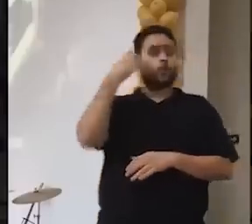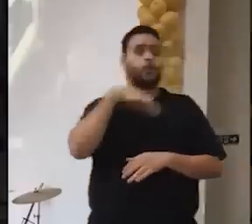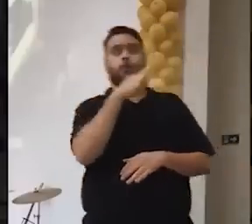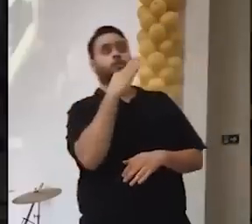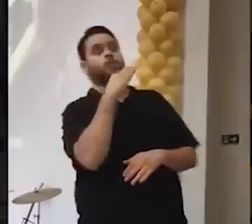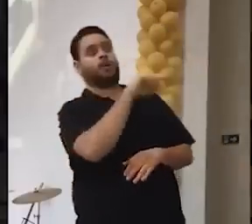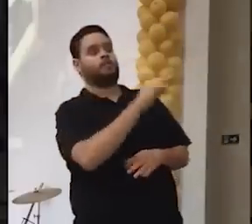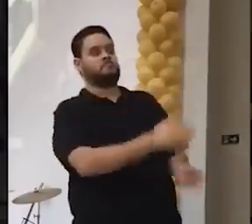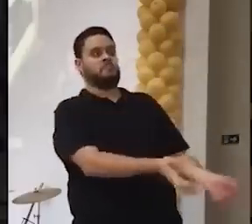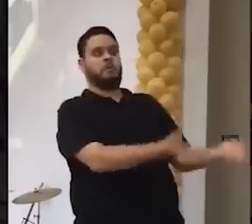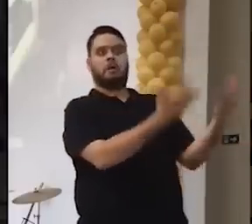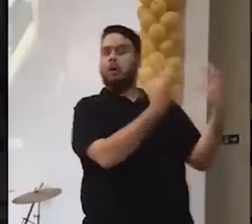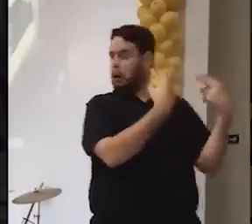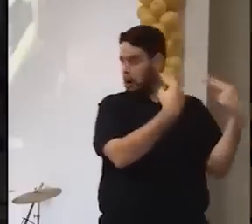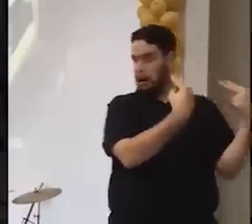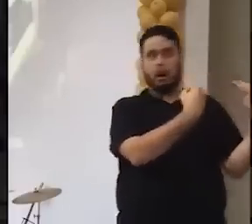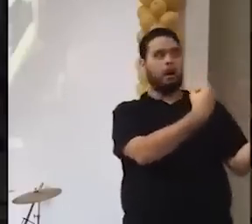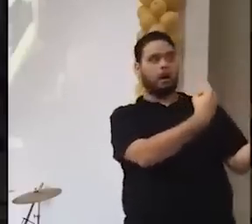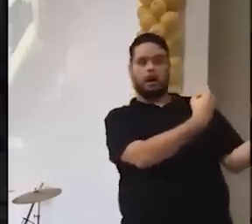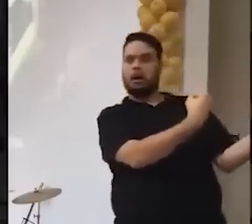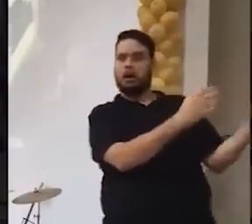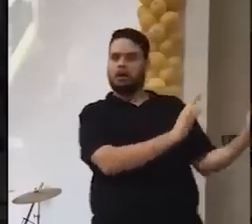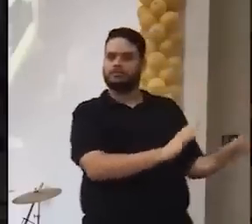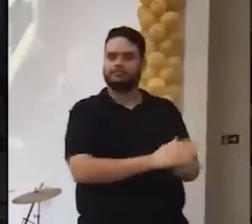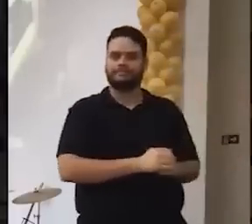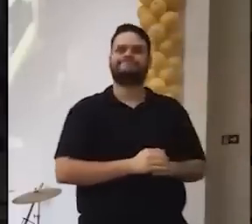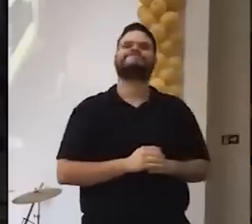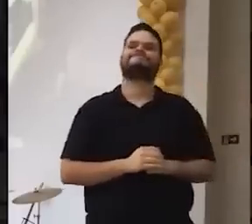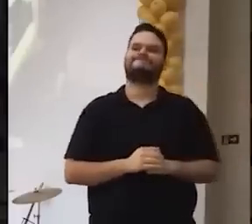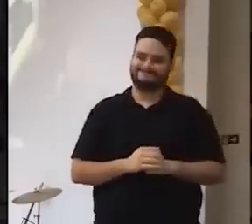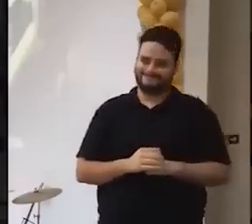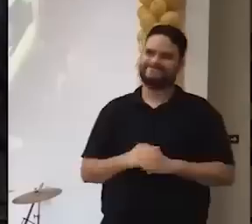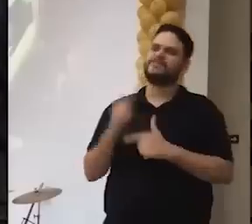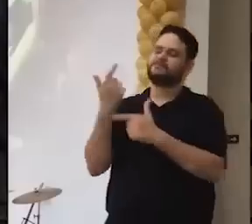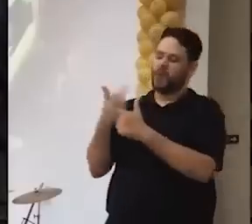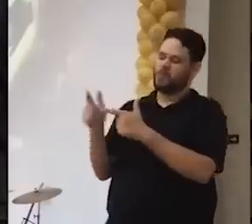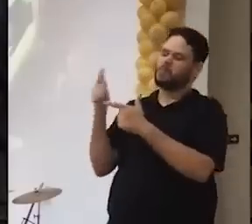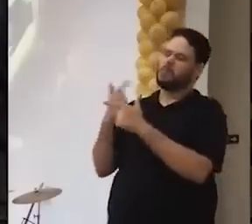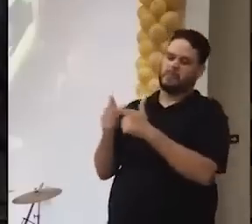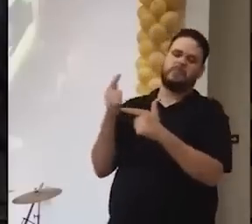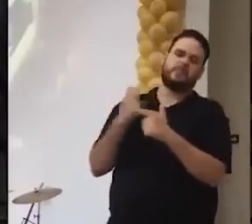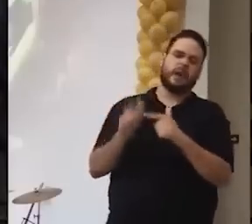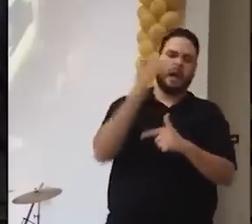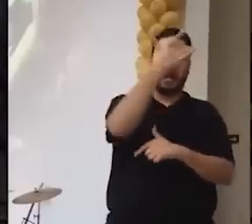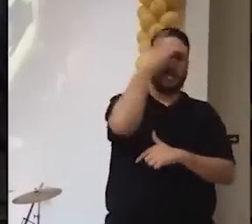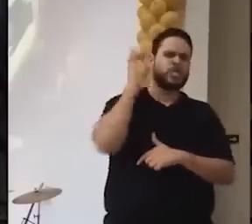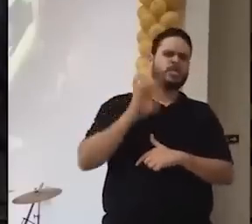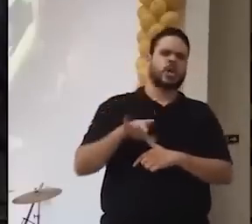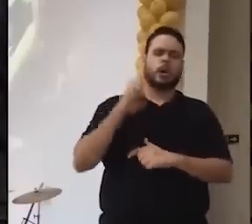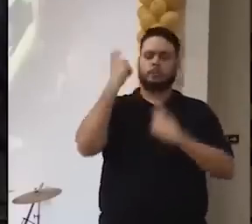O grande problema é que algumas pessoas só se preocupam com as coisas terrenas.